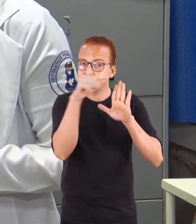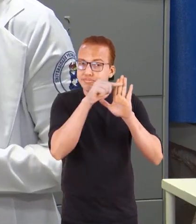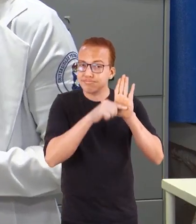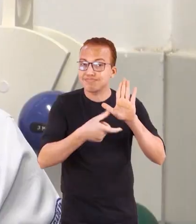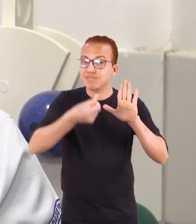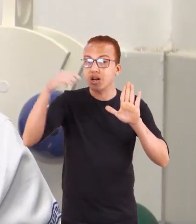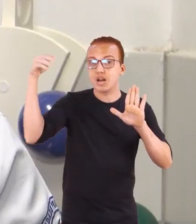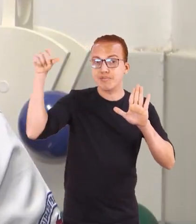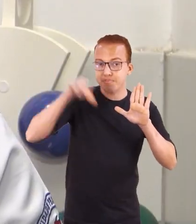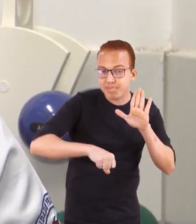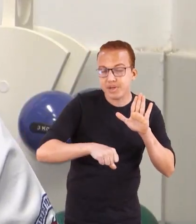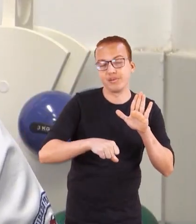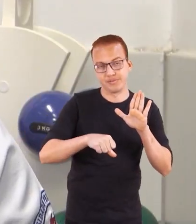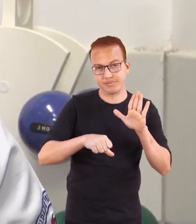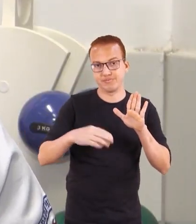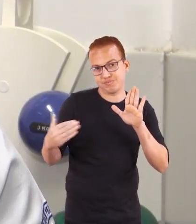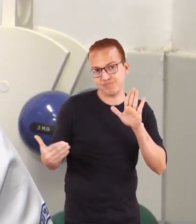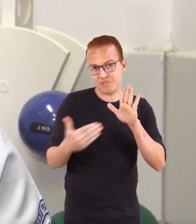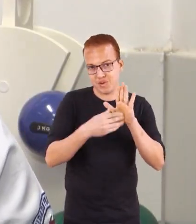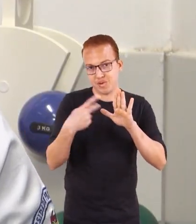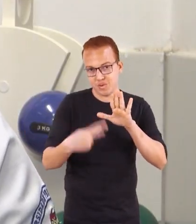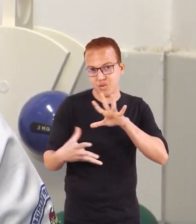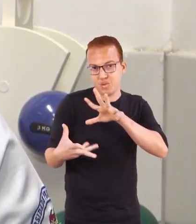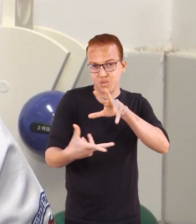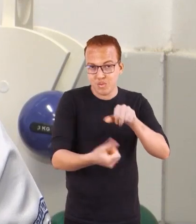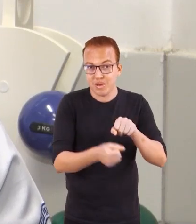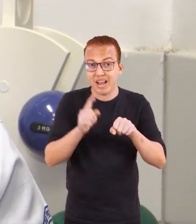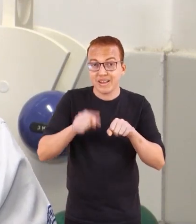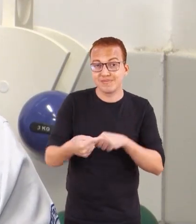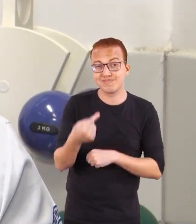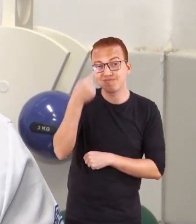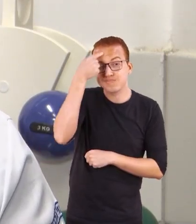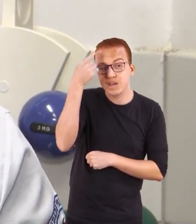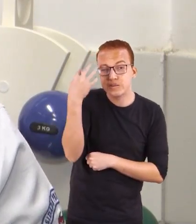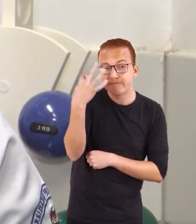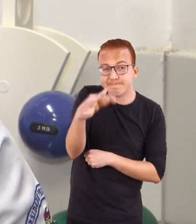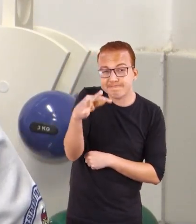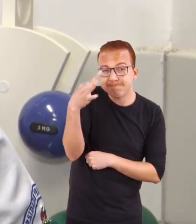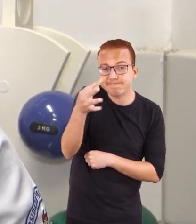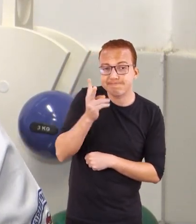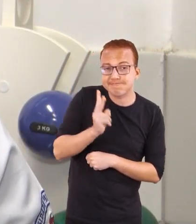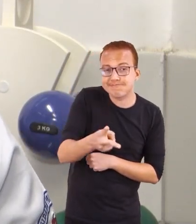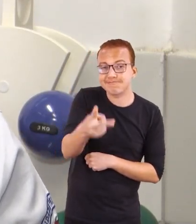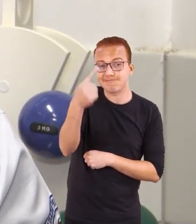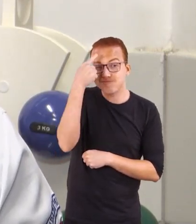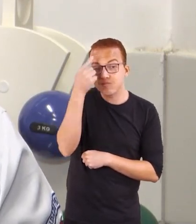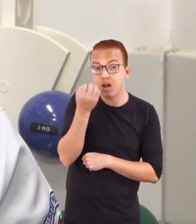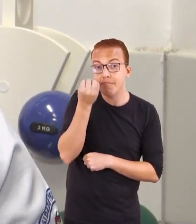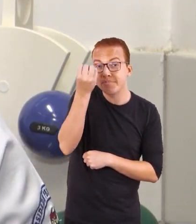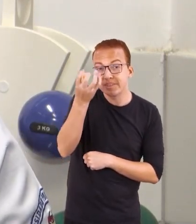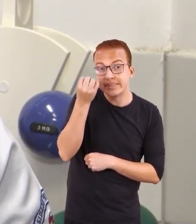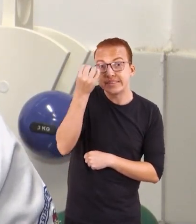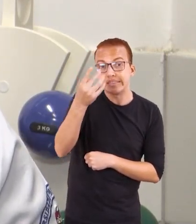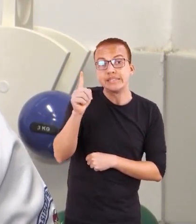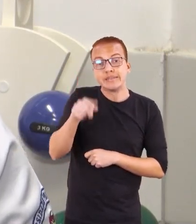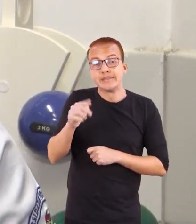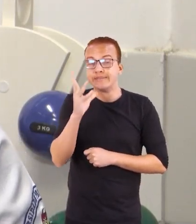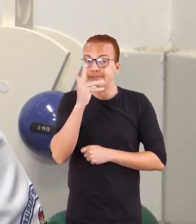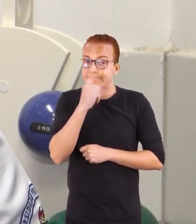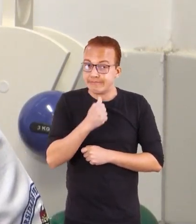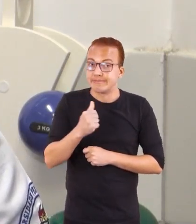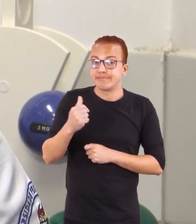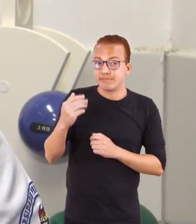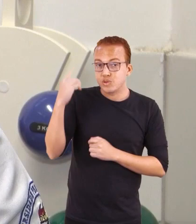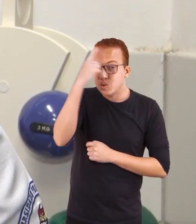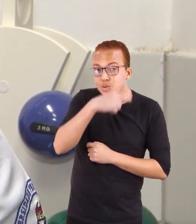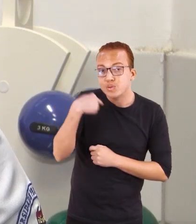incapacitante do mundo. A enxaqueca geralmente é uma dor de cabeça pulsátil ou latejante, é uma dor que demora de 4 até